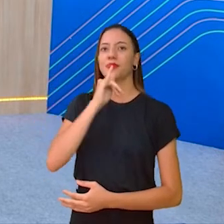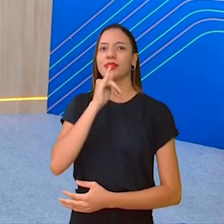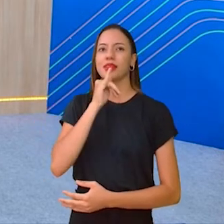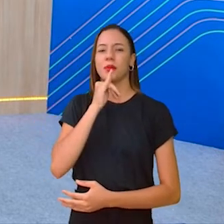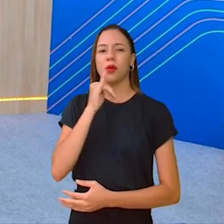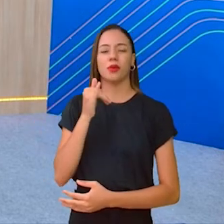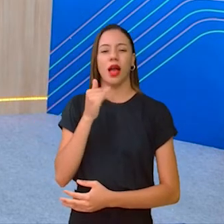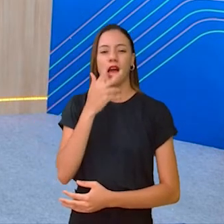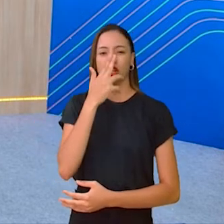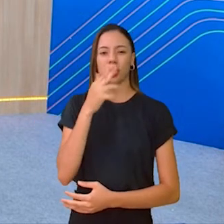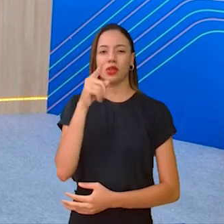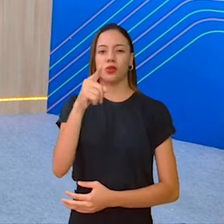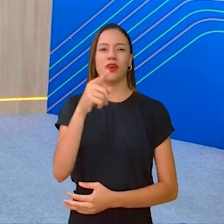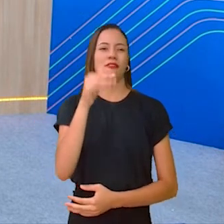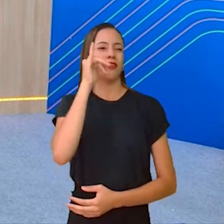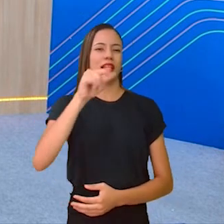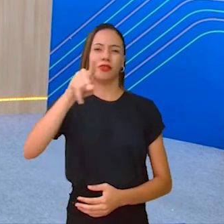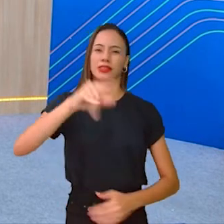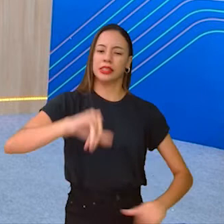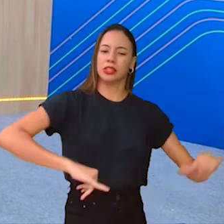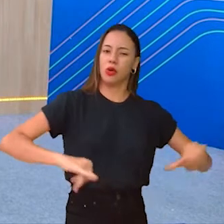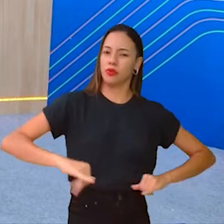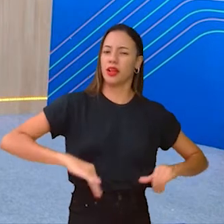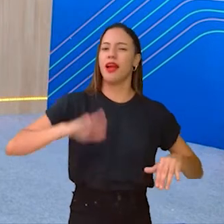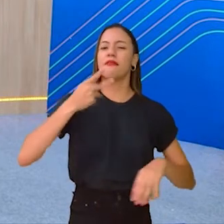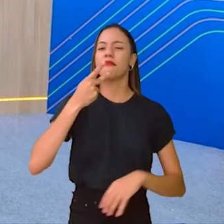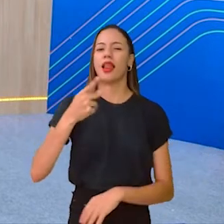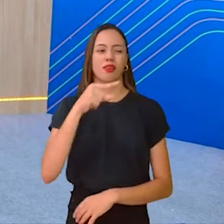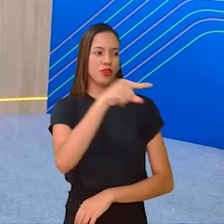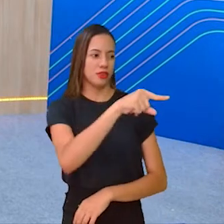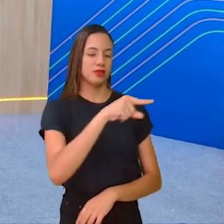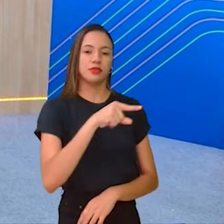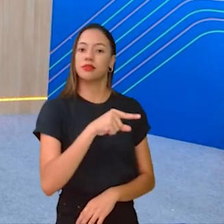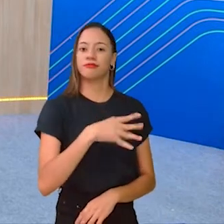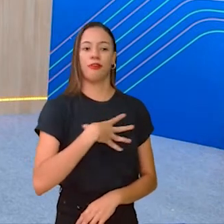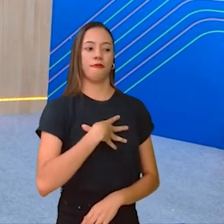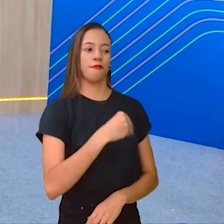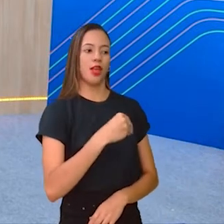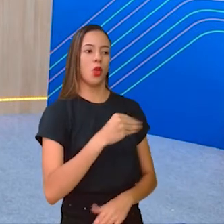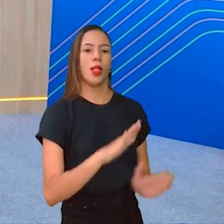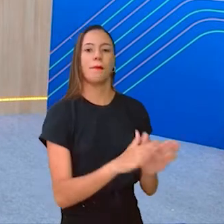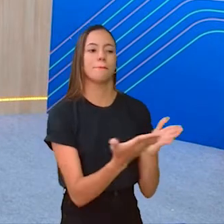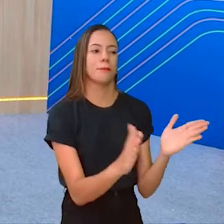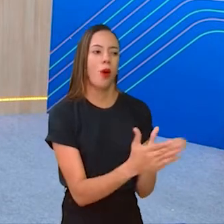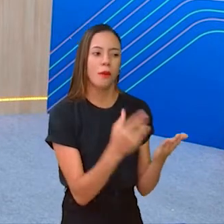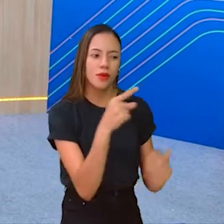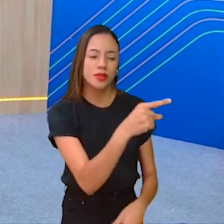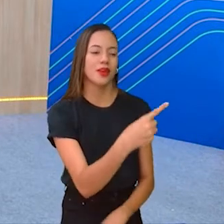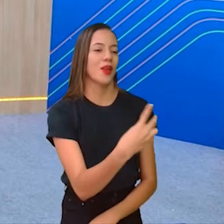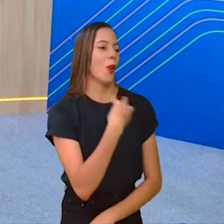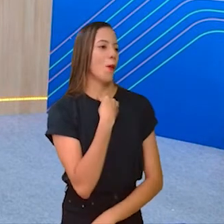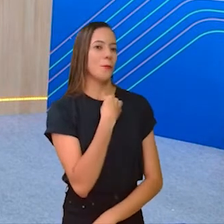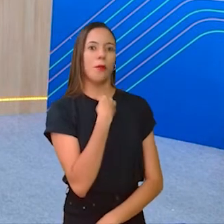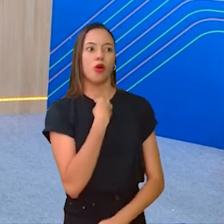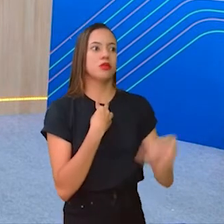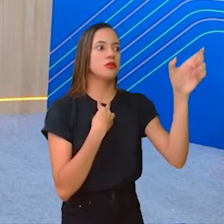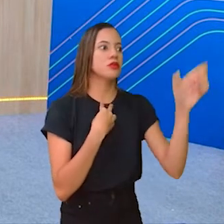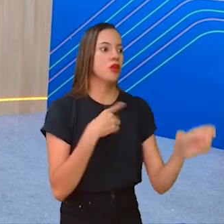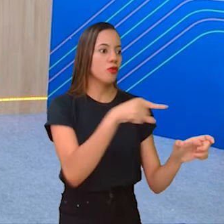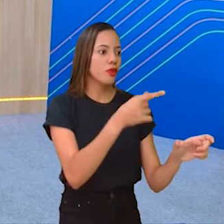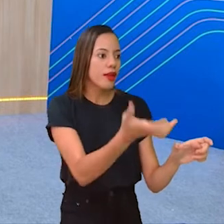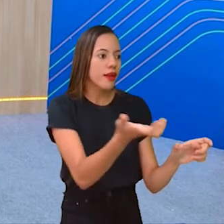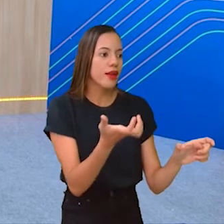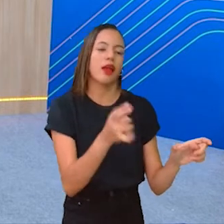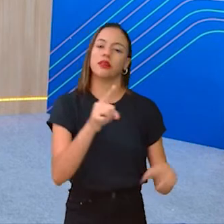vai evitar que você sofra, diz: não, você é filho de pobre, você é tal coisa, você não pode ser isso. Isso não é